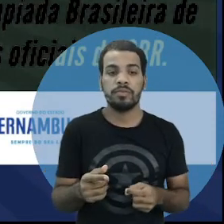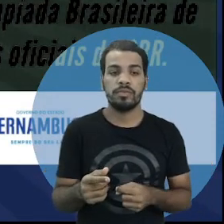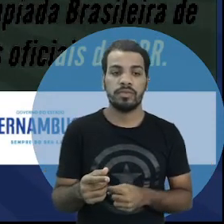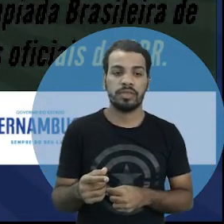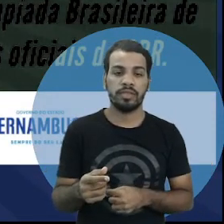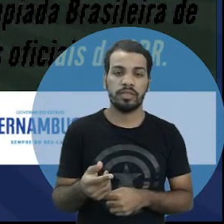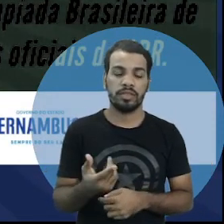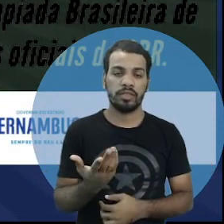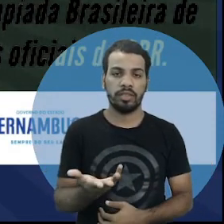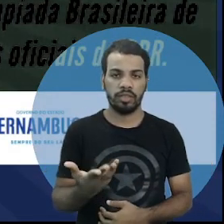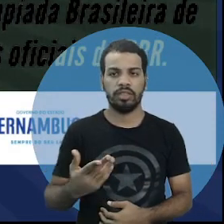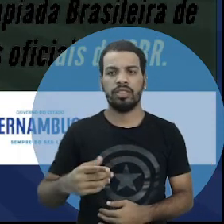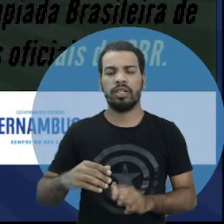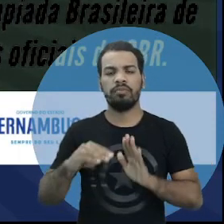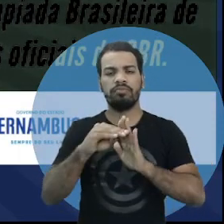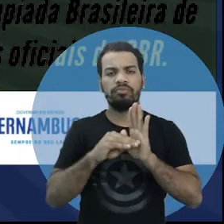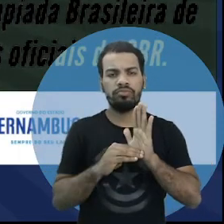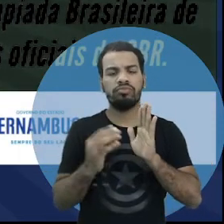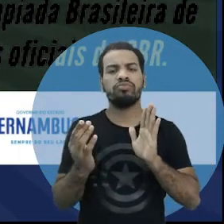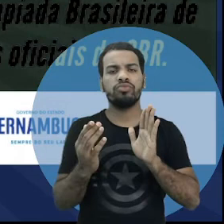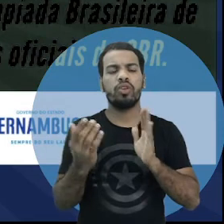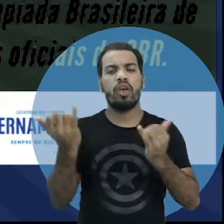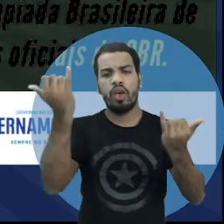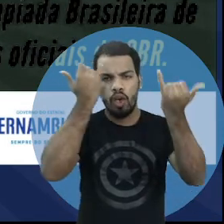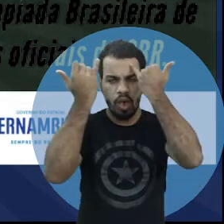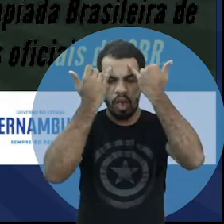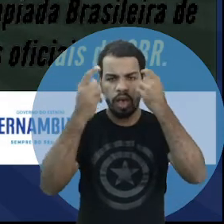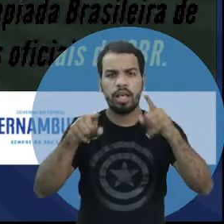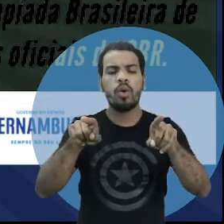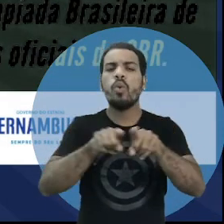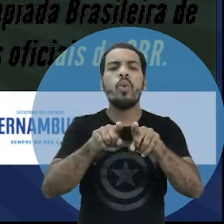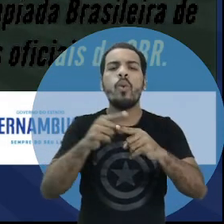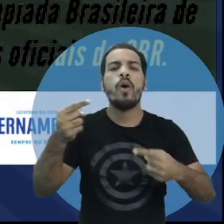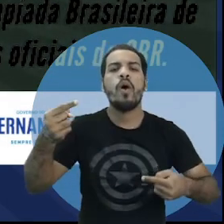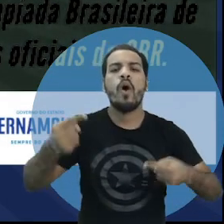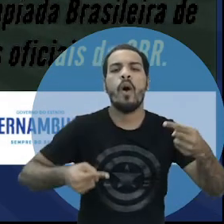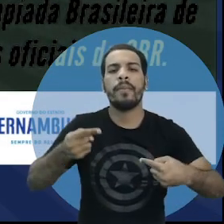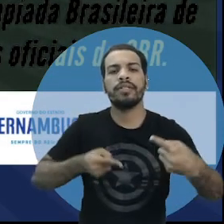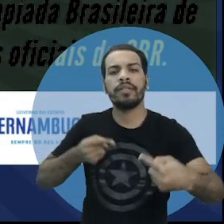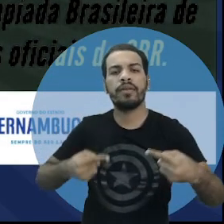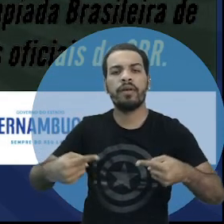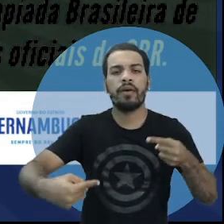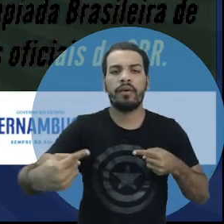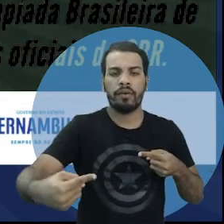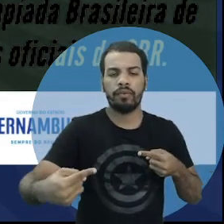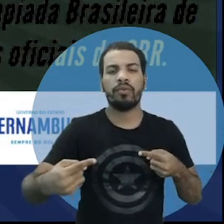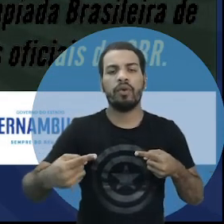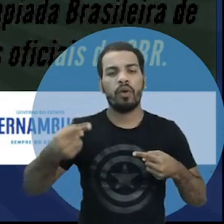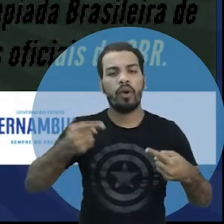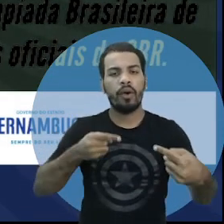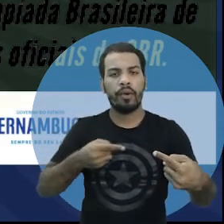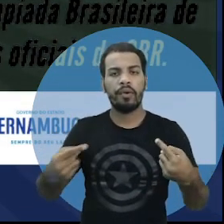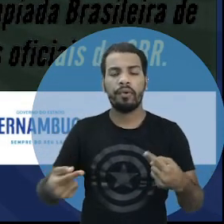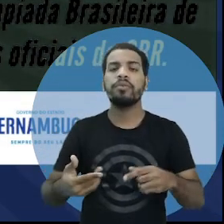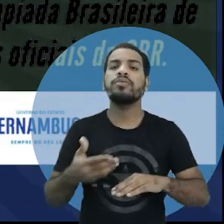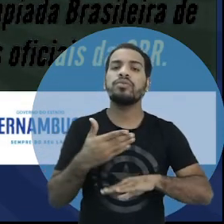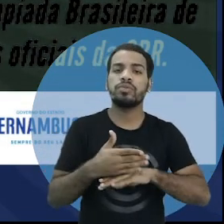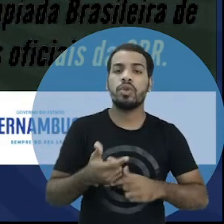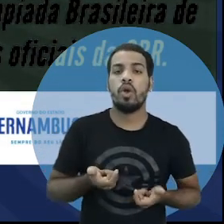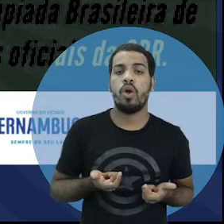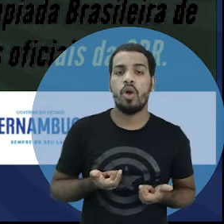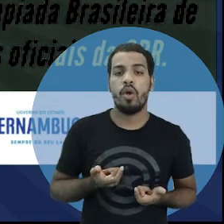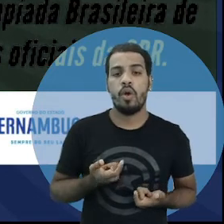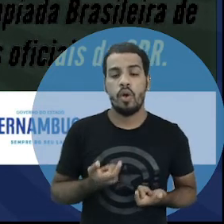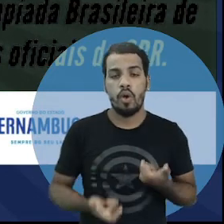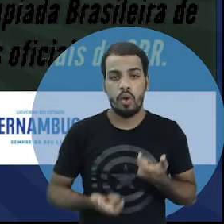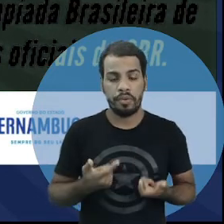seletiva, nesse itinerário formativo, através das competições. Elas são competições práticas mesmo, com robôs que,